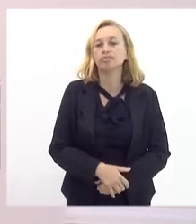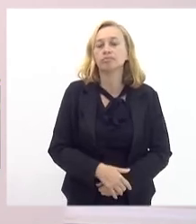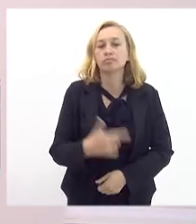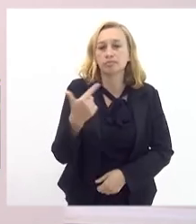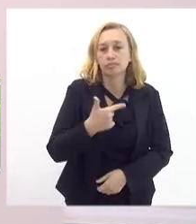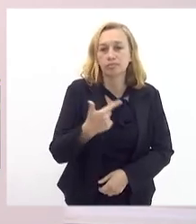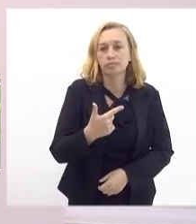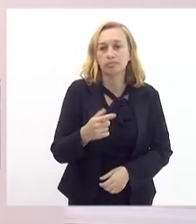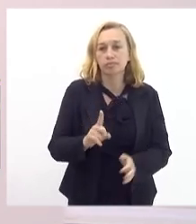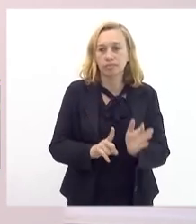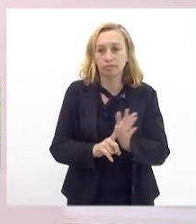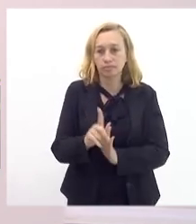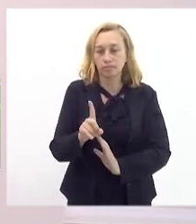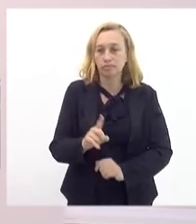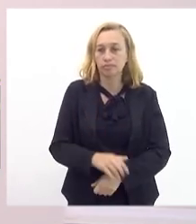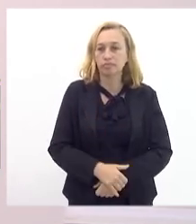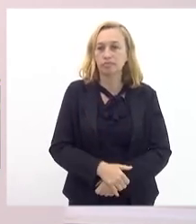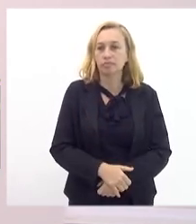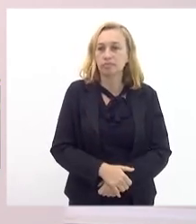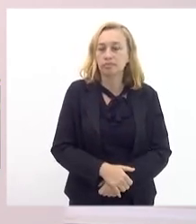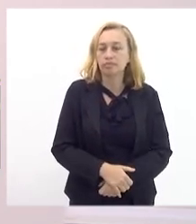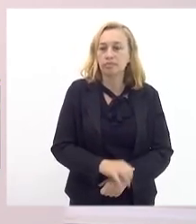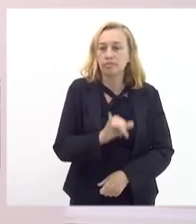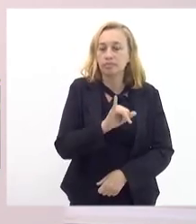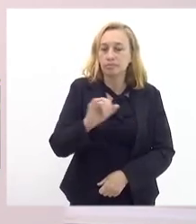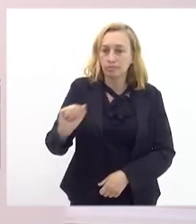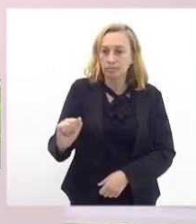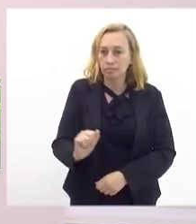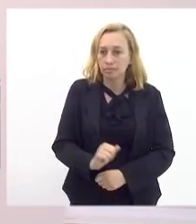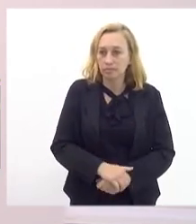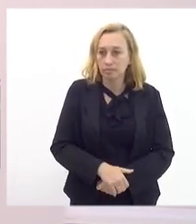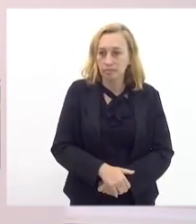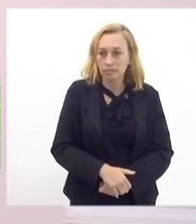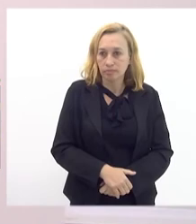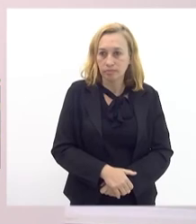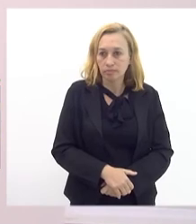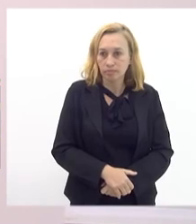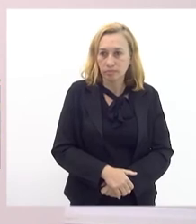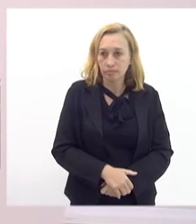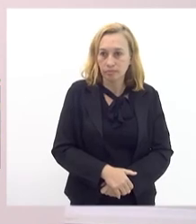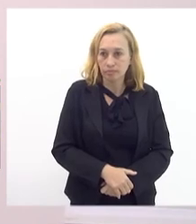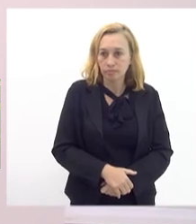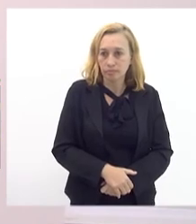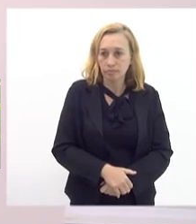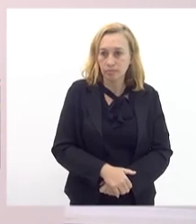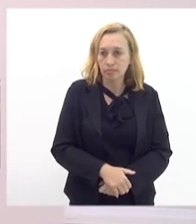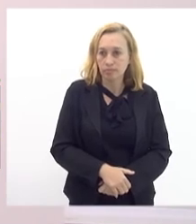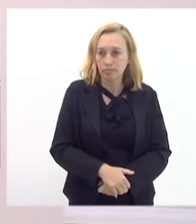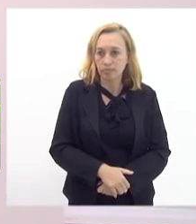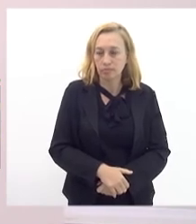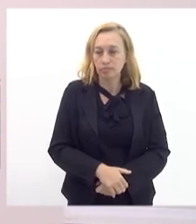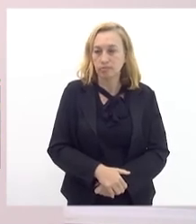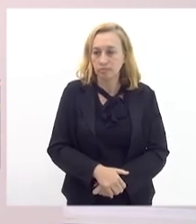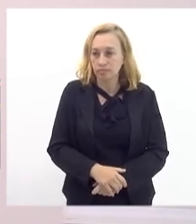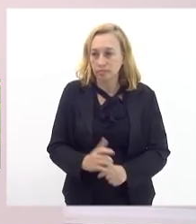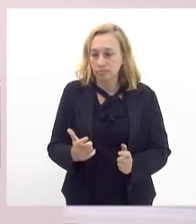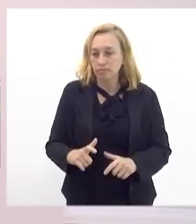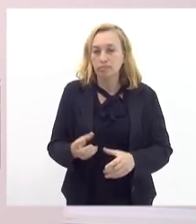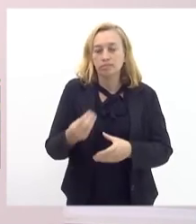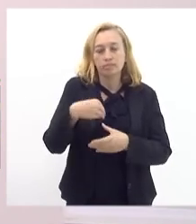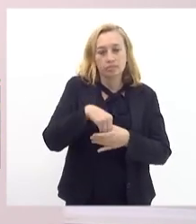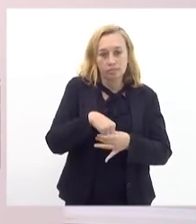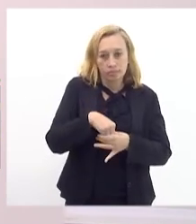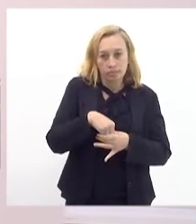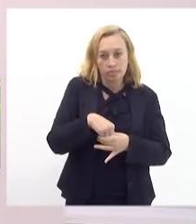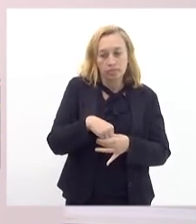a segunda questão é assim ah ah o Inea ele tem aí falando sobre sobre a questão locacional dentro